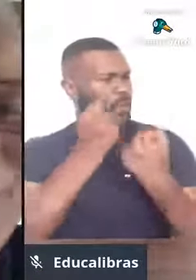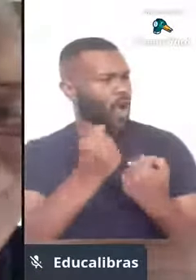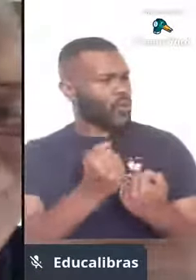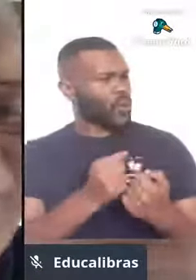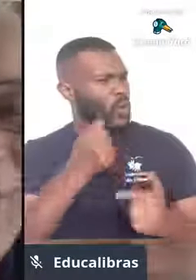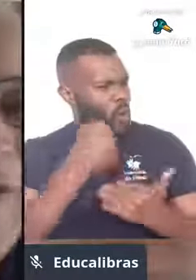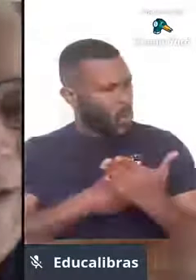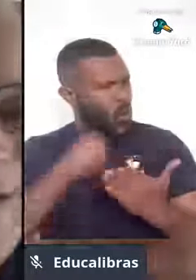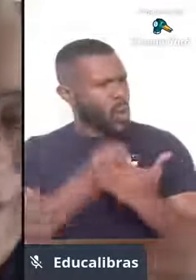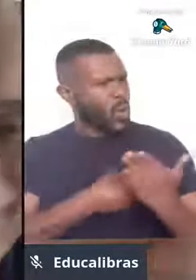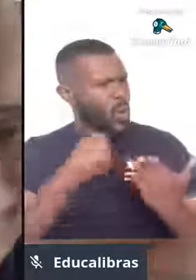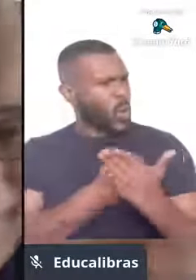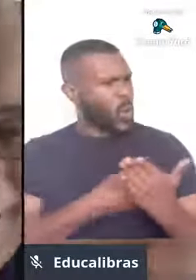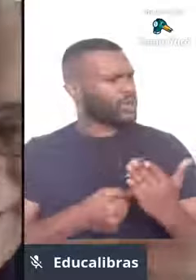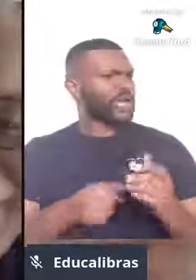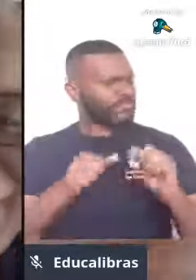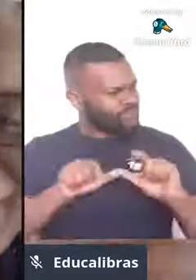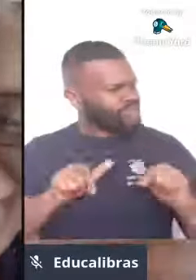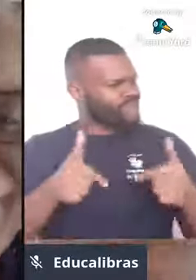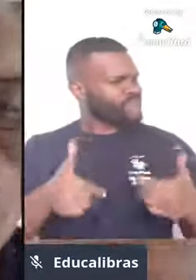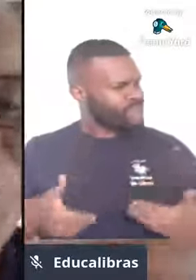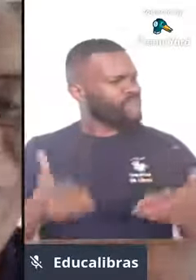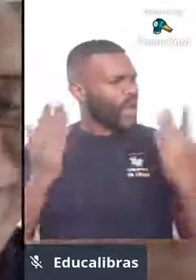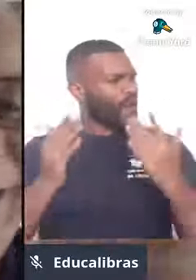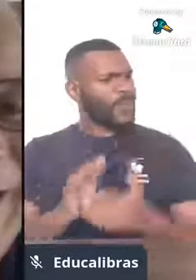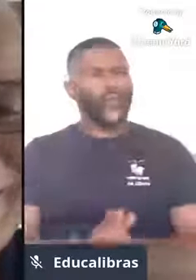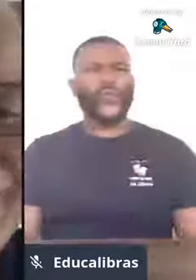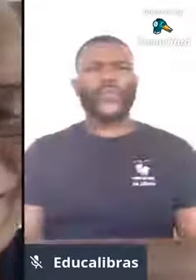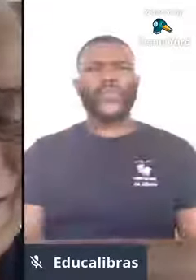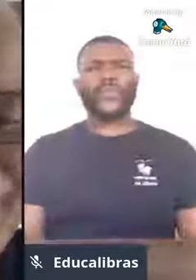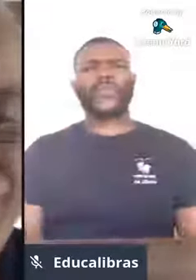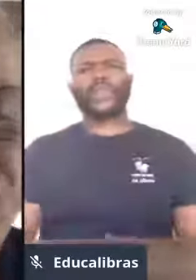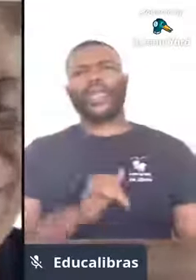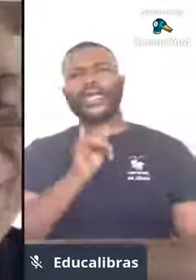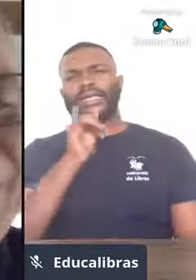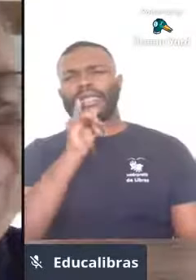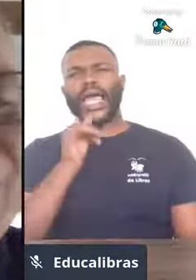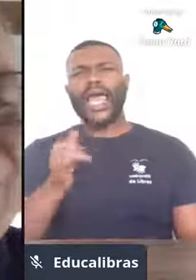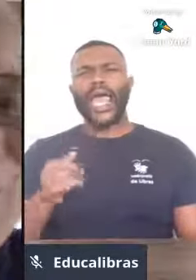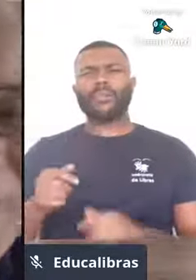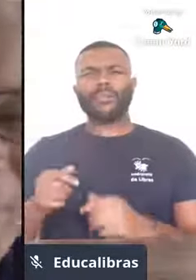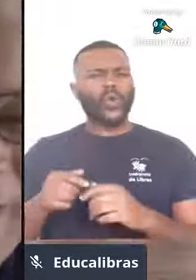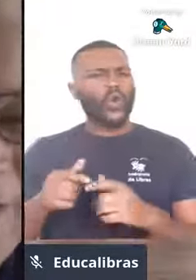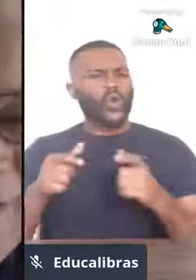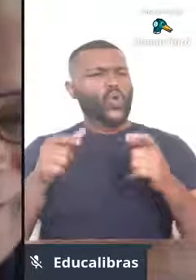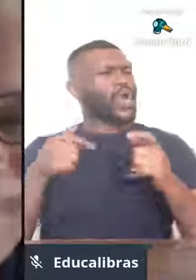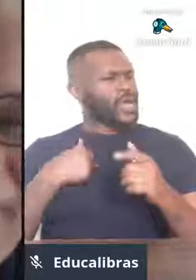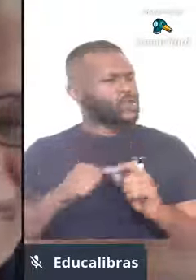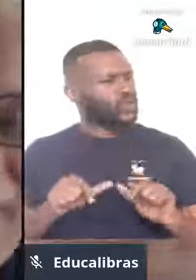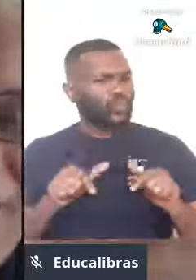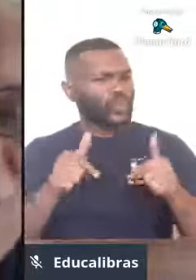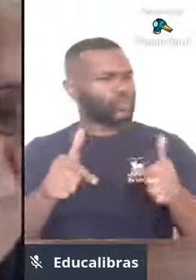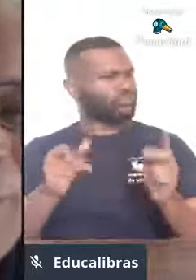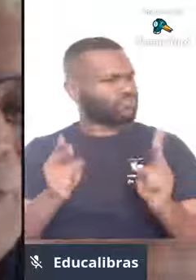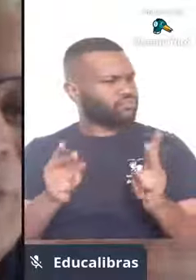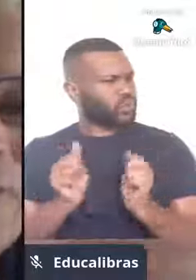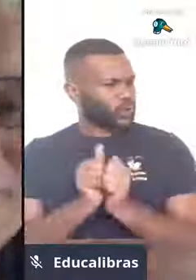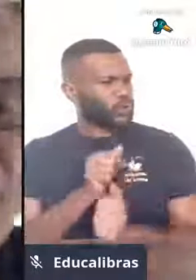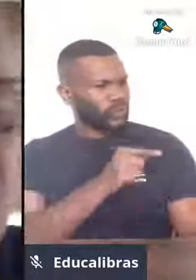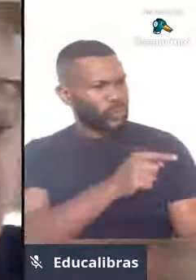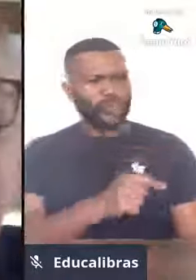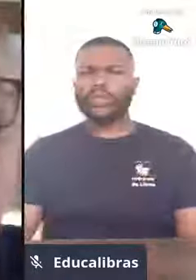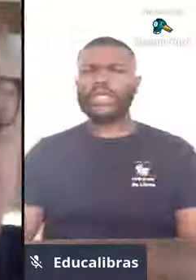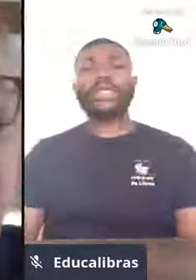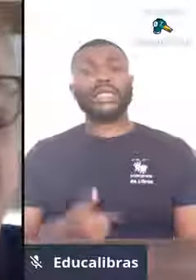nós lutamos em qualquer frente, né? Seja com tanque, seja na trincheira, a gente luta em qualquer frente. E eu me propus